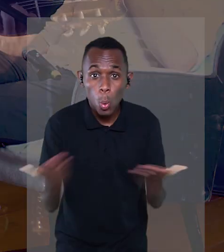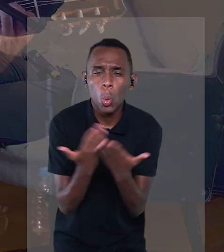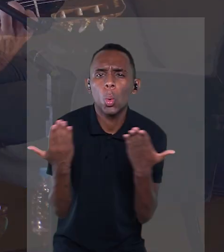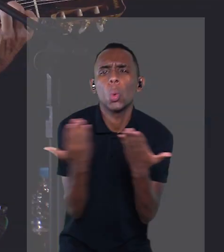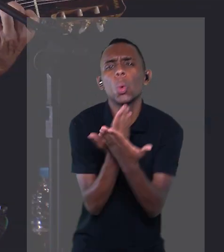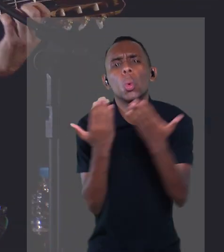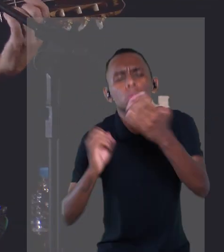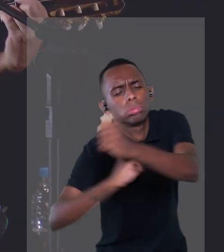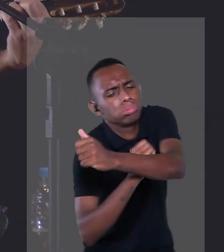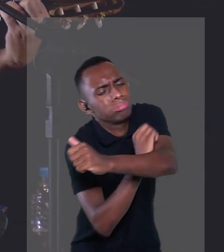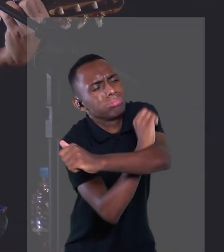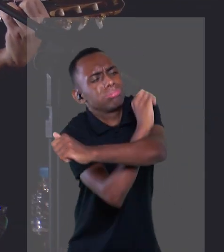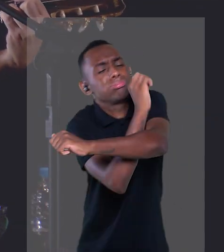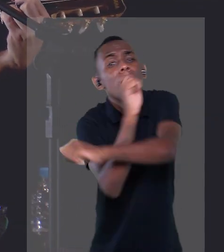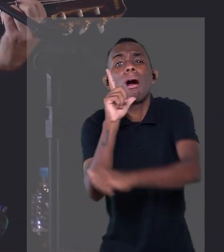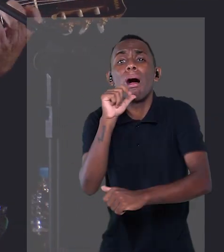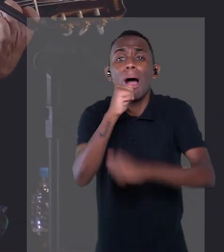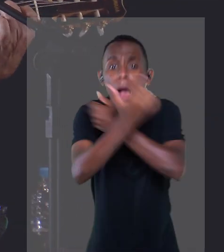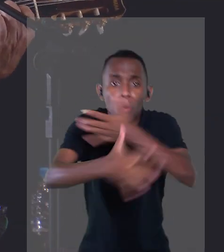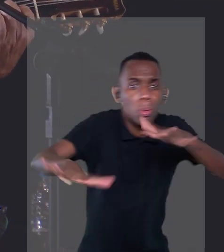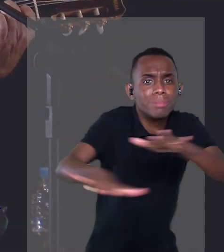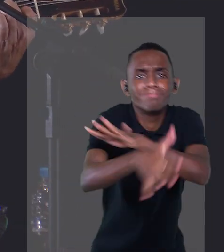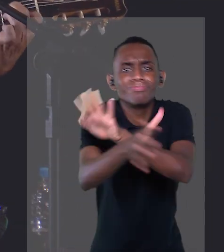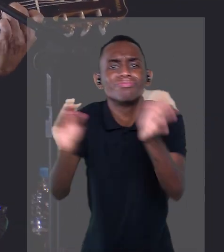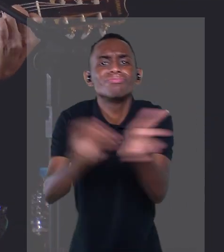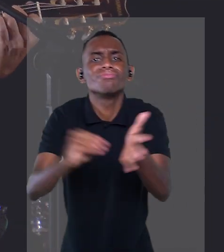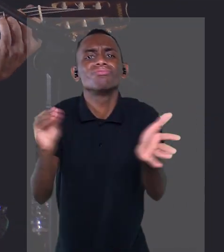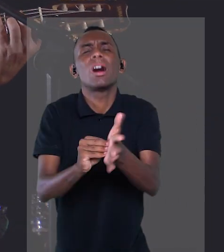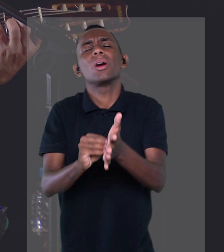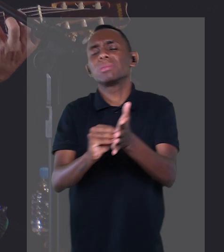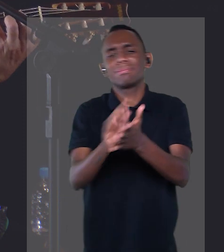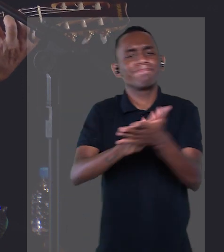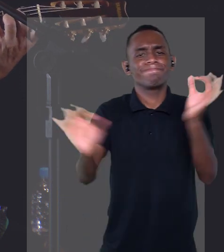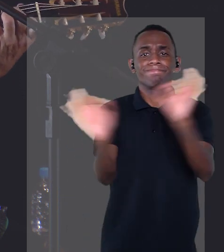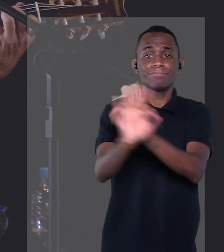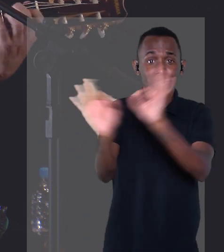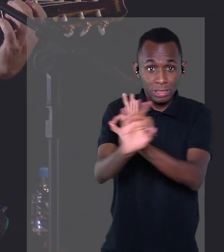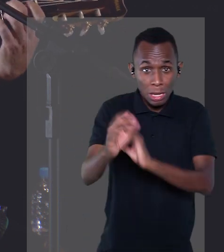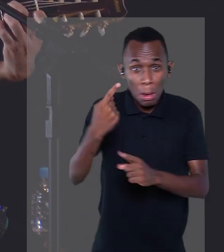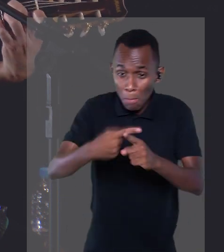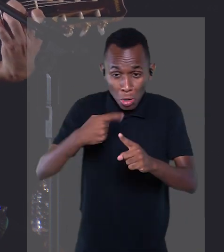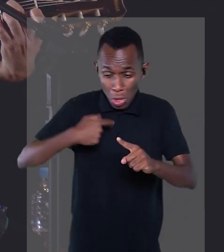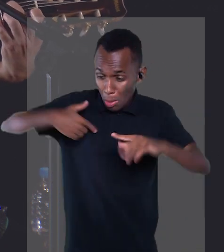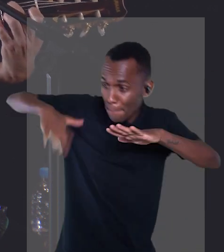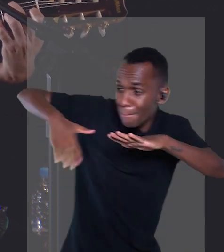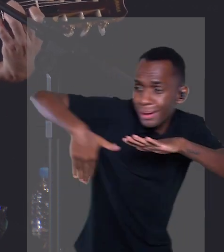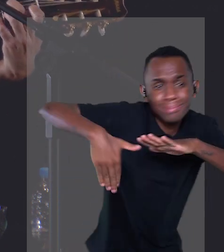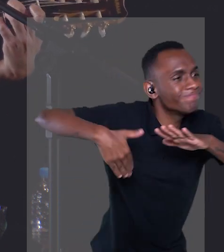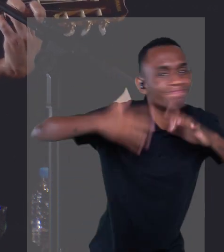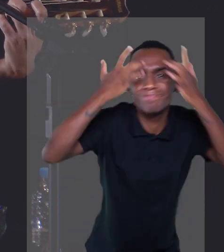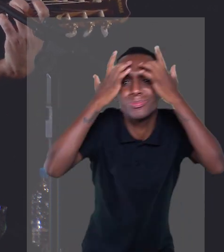Hoje amanheceu sem água no mar, só porque eu não sei